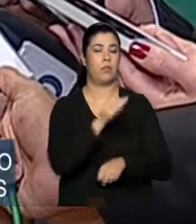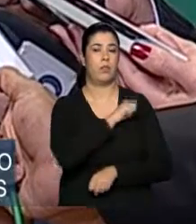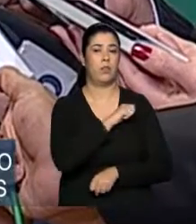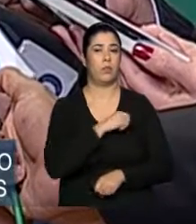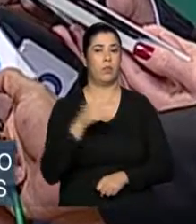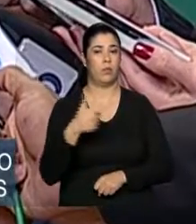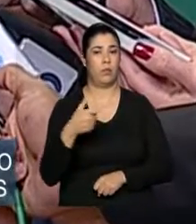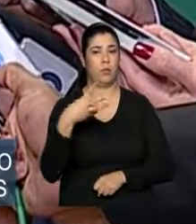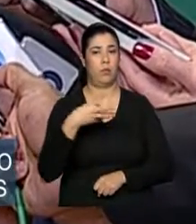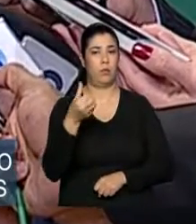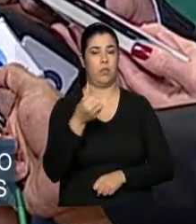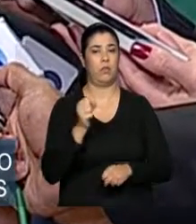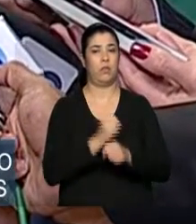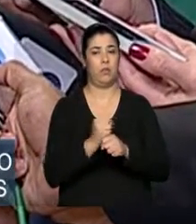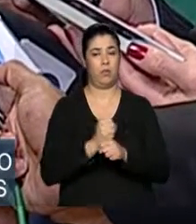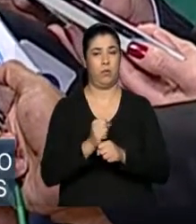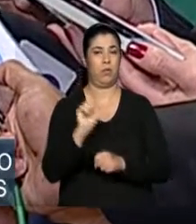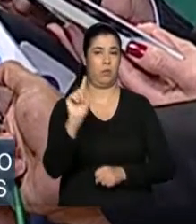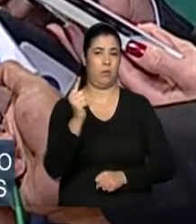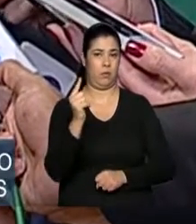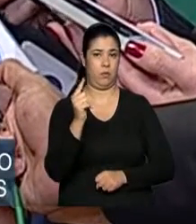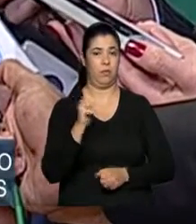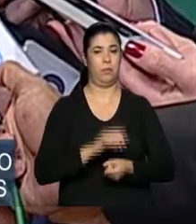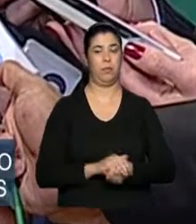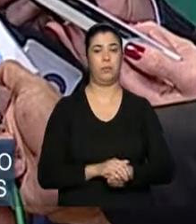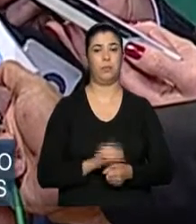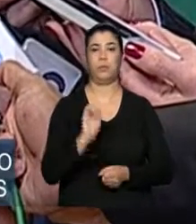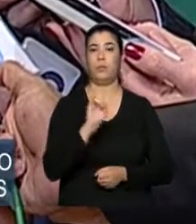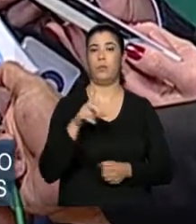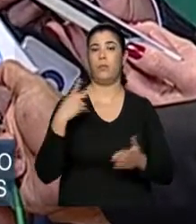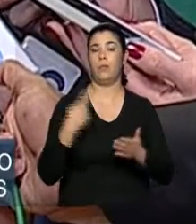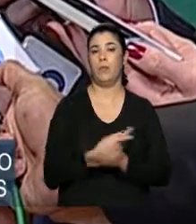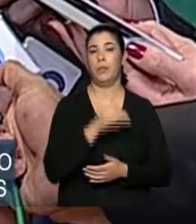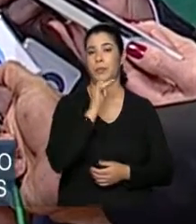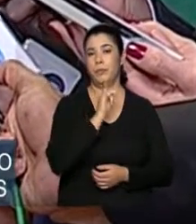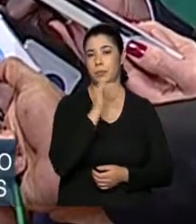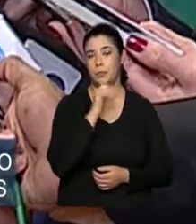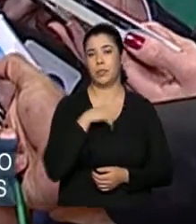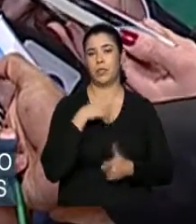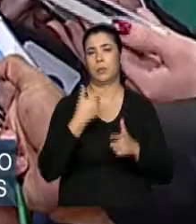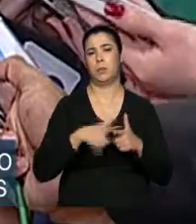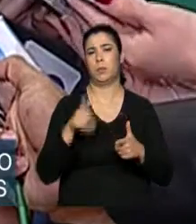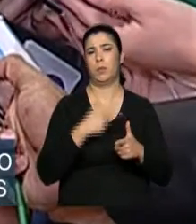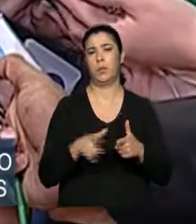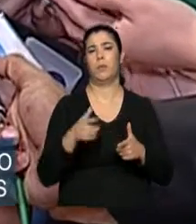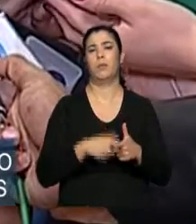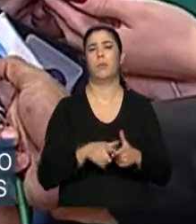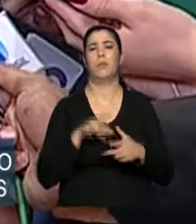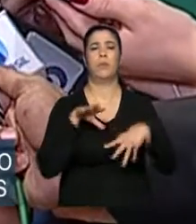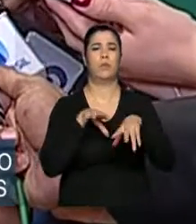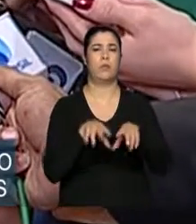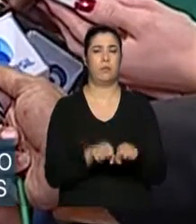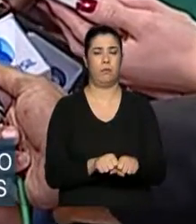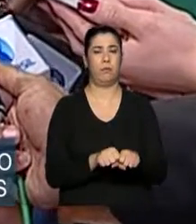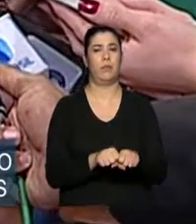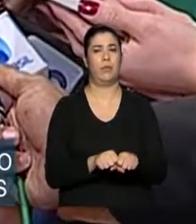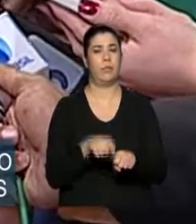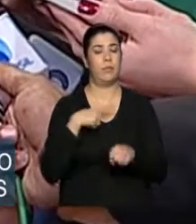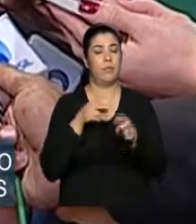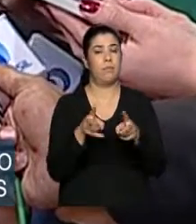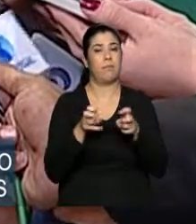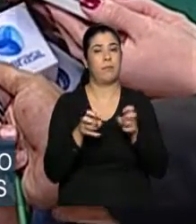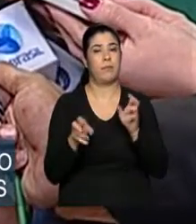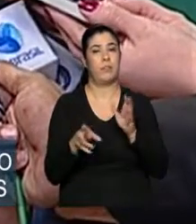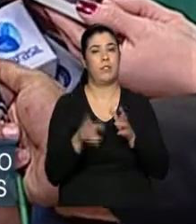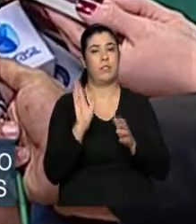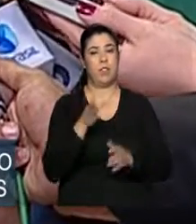segundo, quarto e sexto anos da graduação. Ou seja, se estiver havendo problemas na formação do aluno, eles vão ser detectados